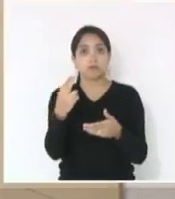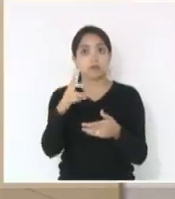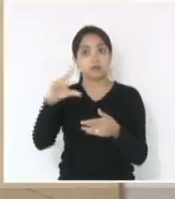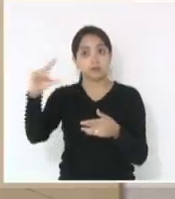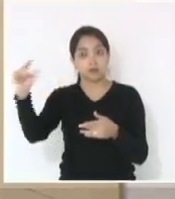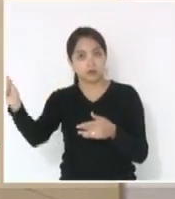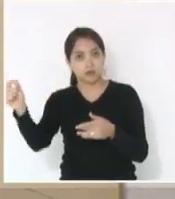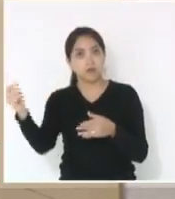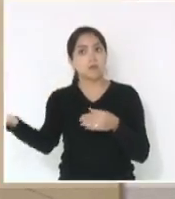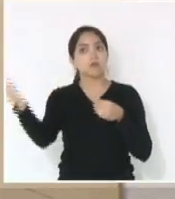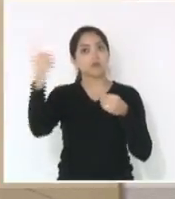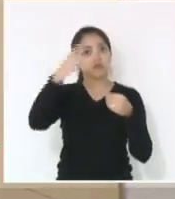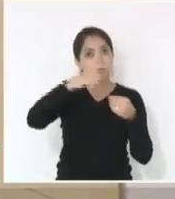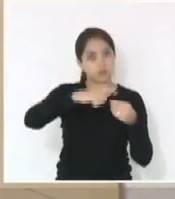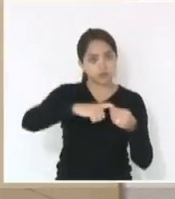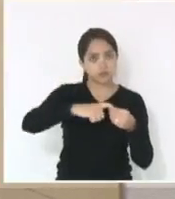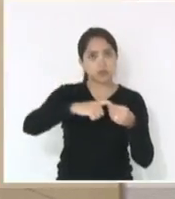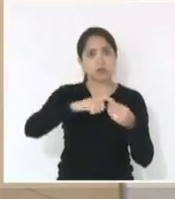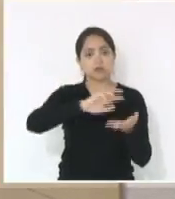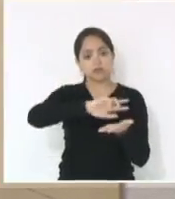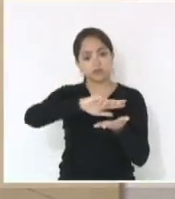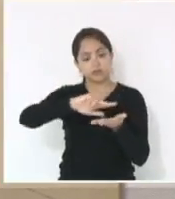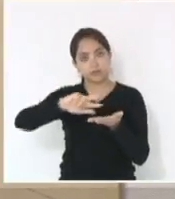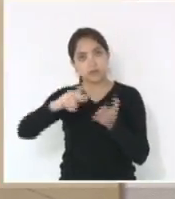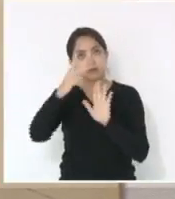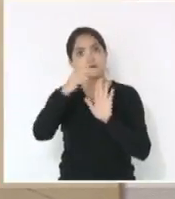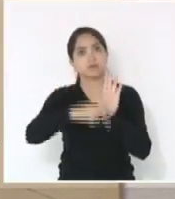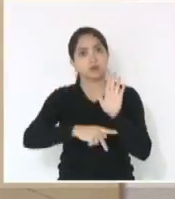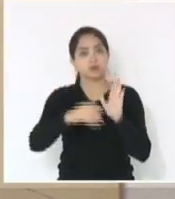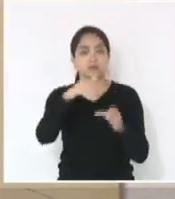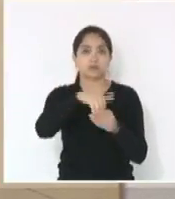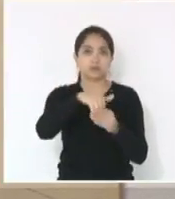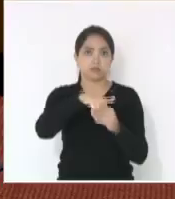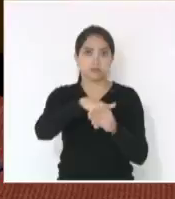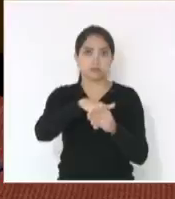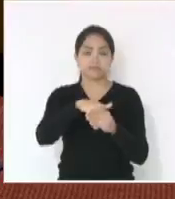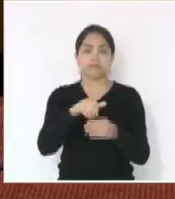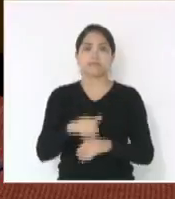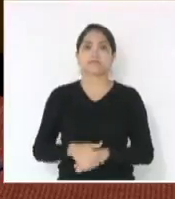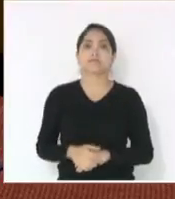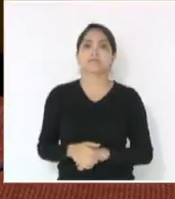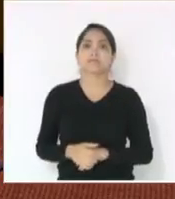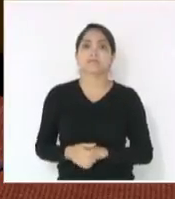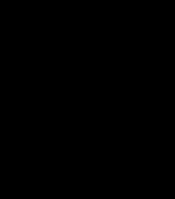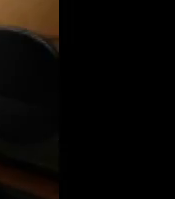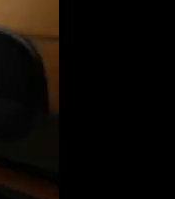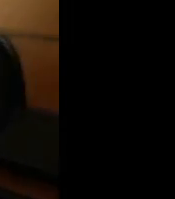comparecerem, que nós temos vários projetos a deliberar. Está suspensa a sessão.